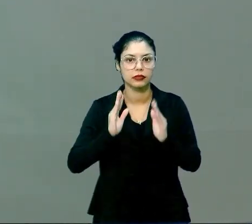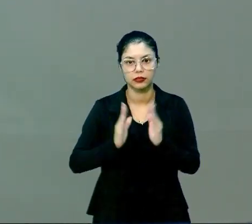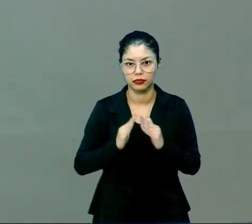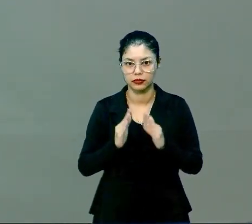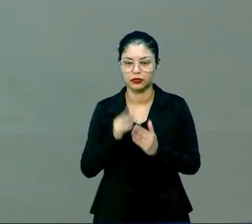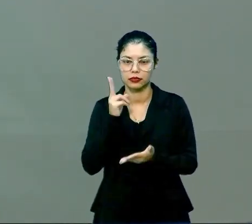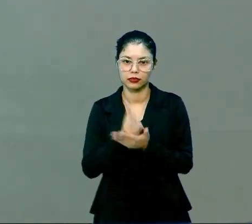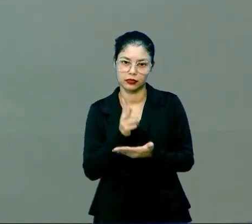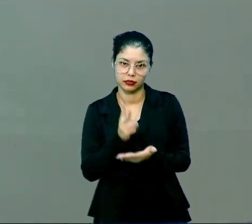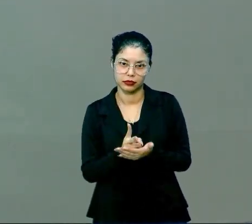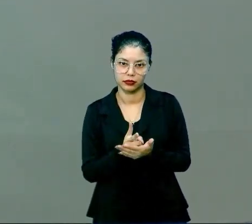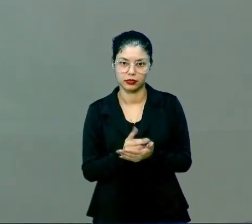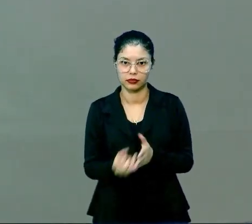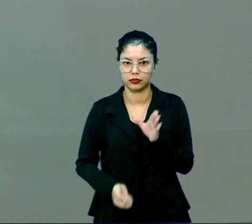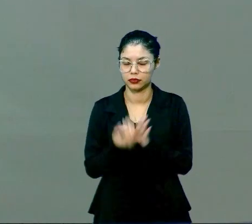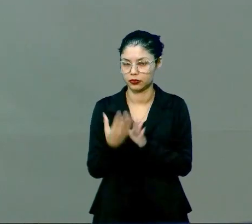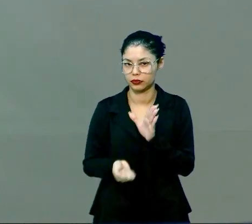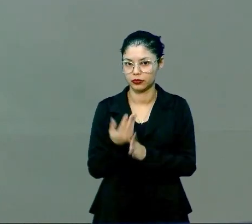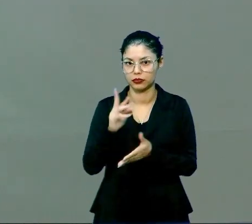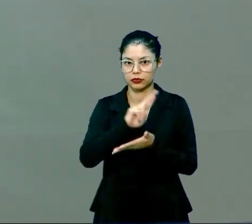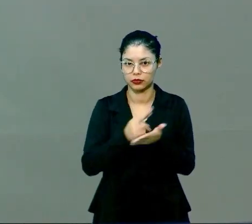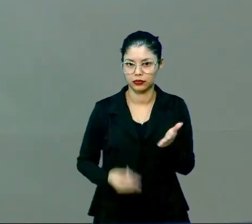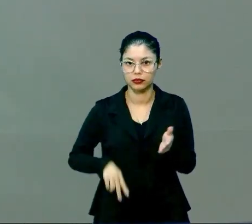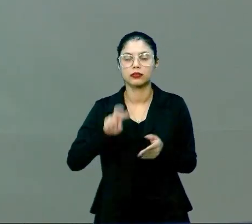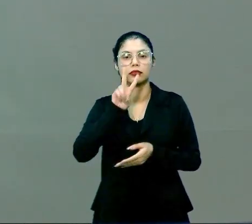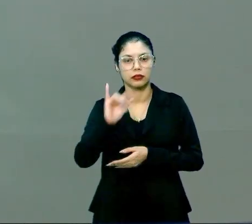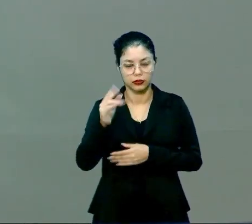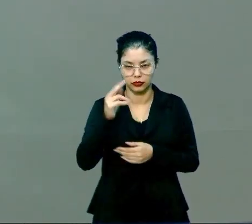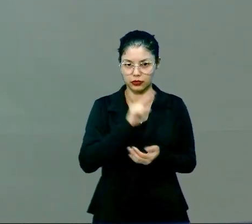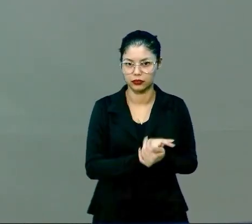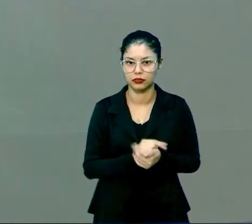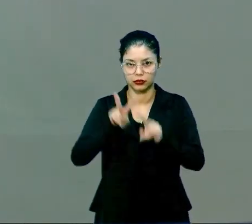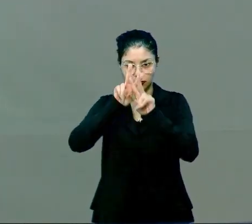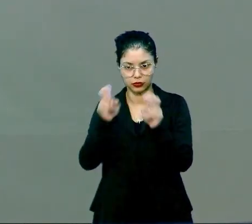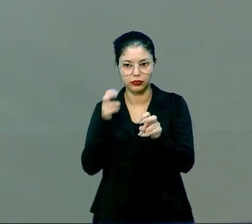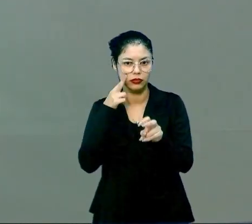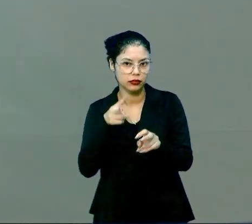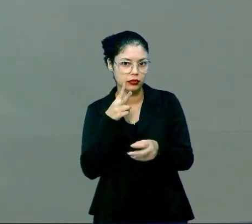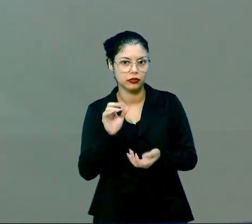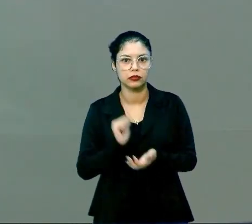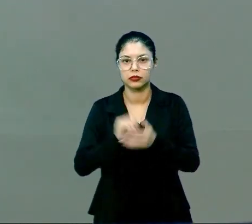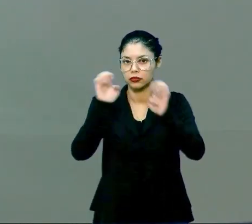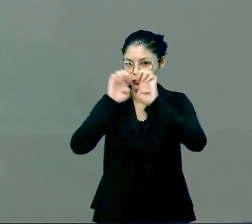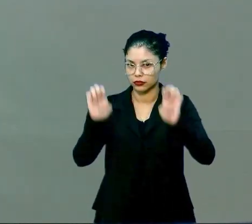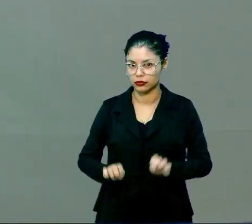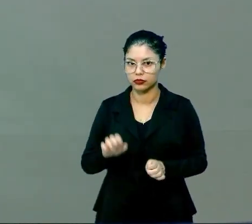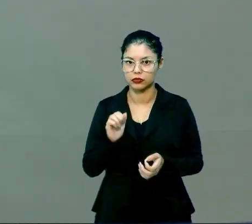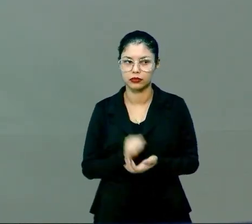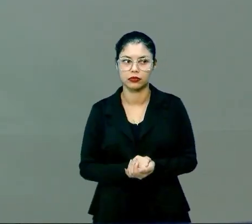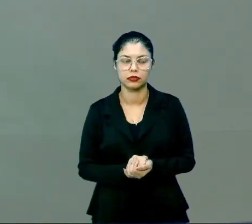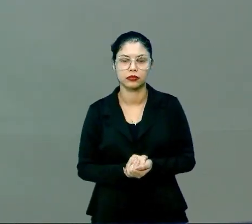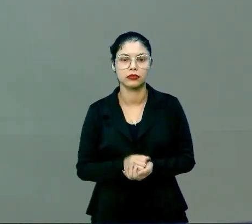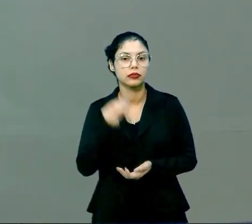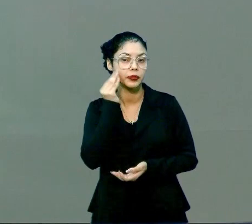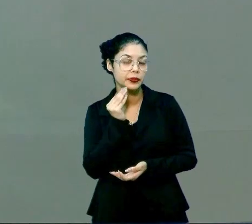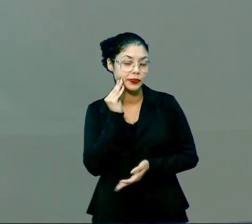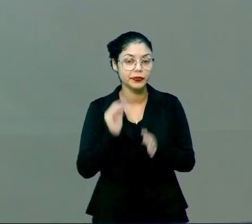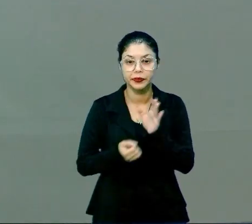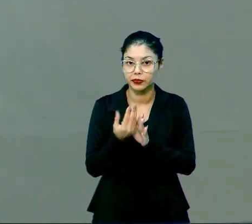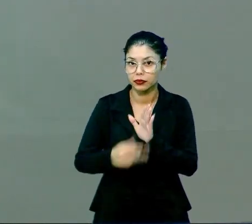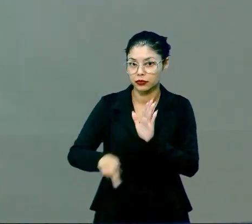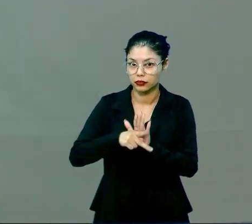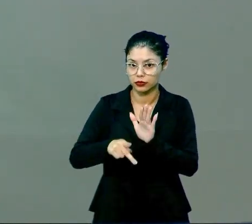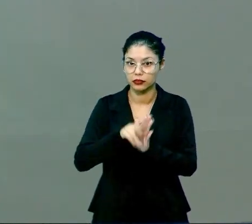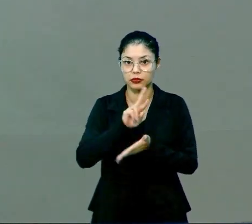casa, gente, toda semana tentem produzir uma redação, vá lá na internet, dê uma olhadinha, olha a estrutura, e aí tenta produzir